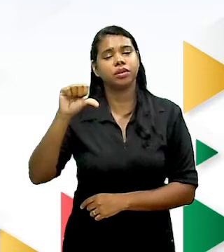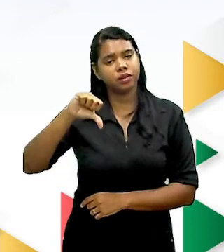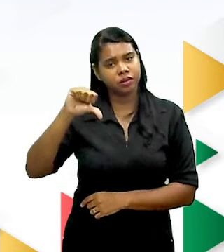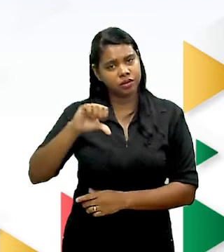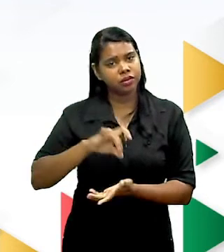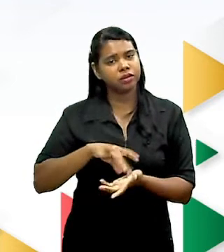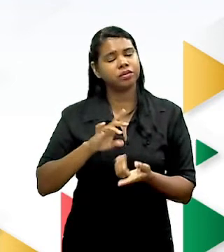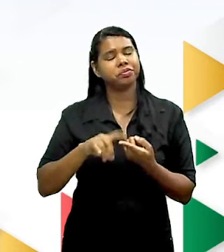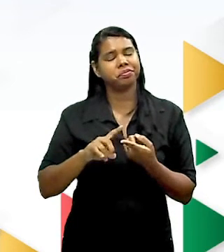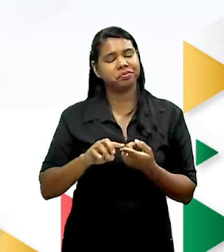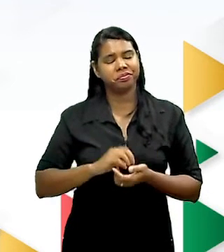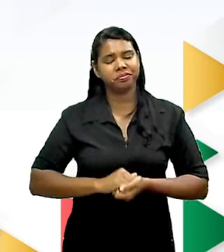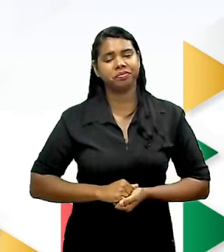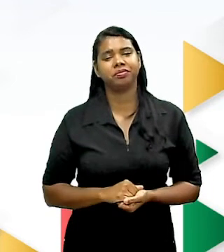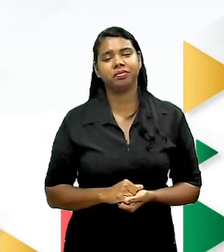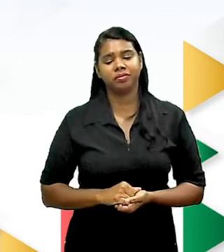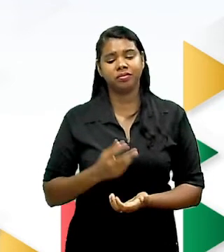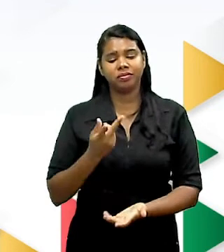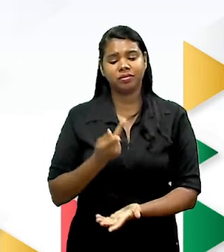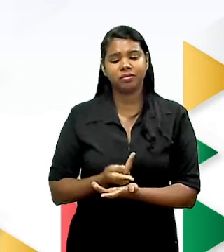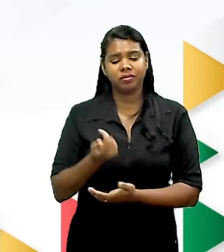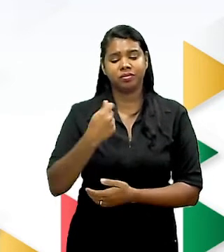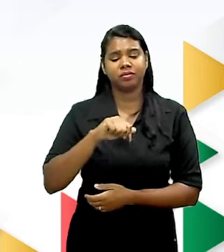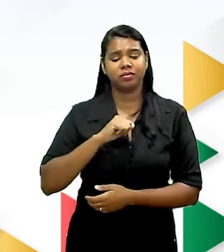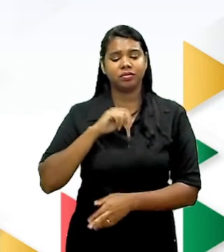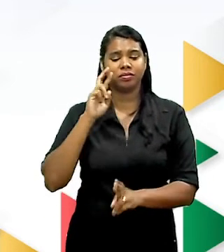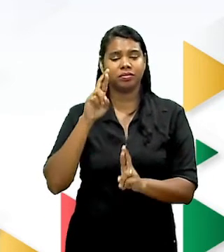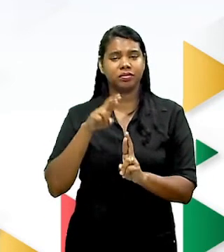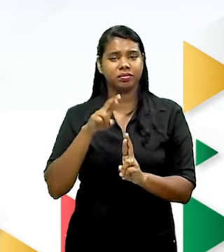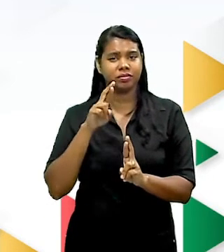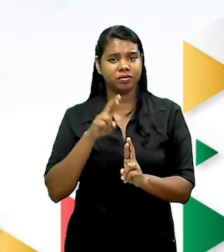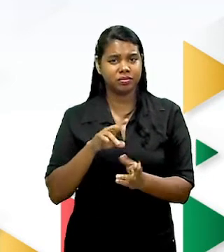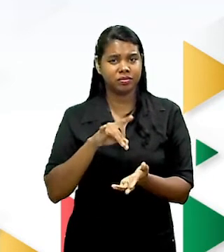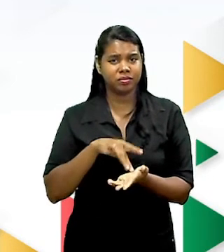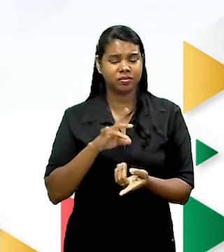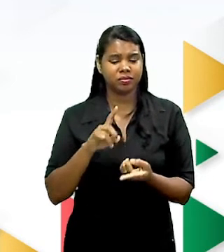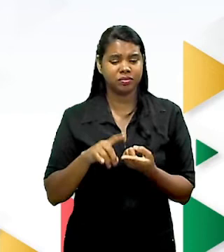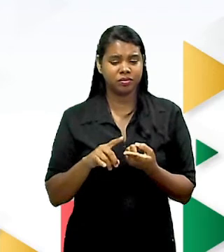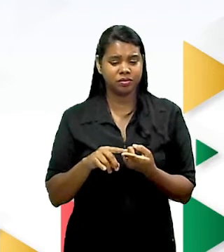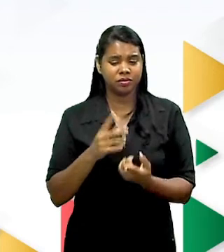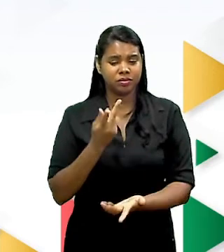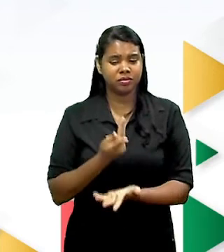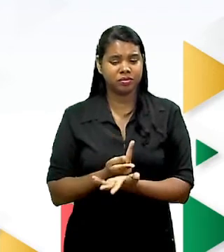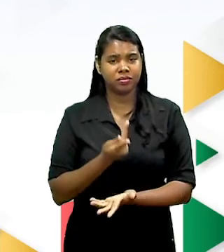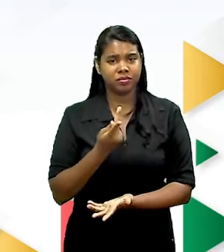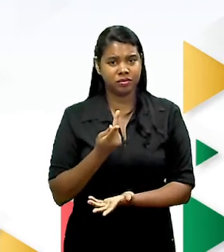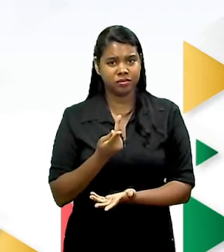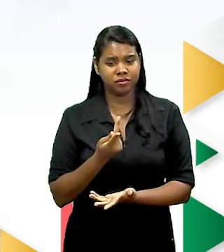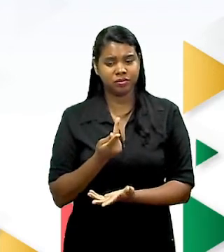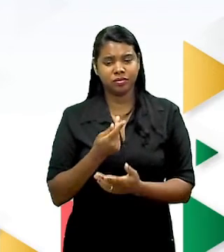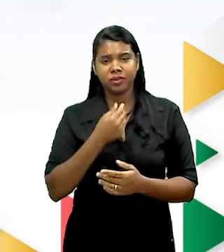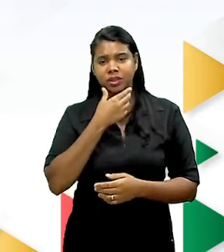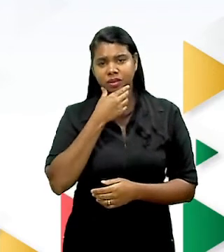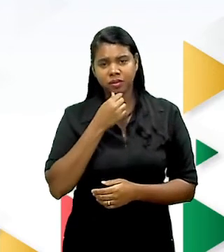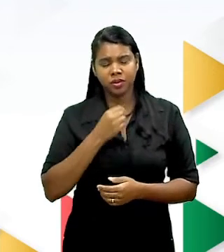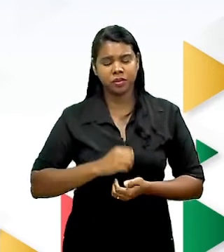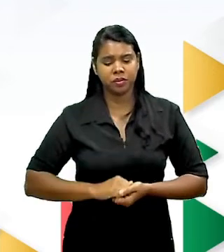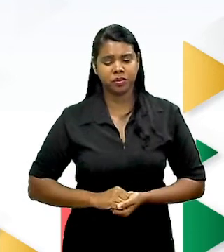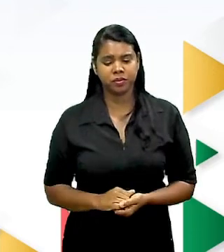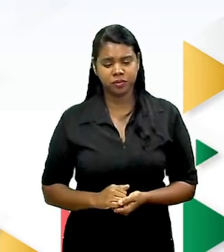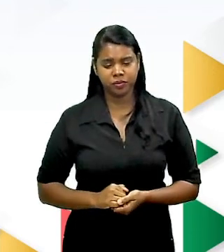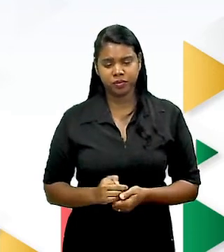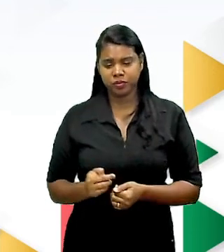negativos. Ações antrópicas referem-se às ações realizadas pelo homem.